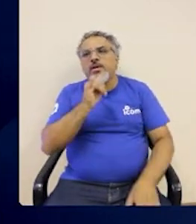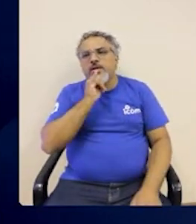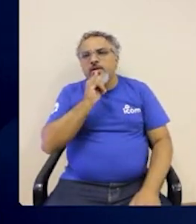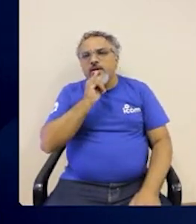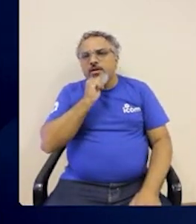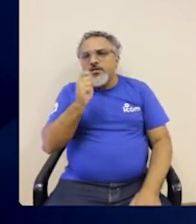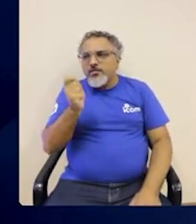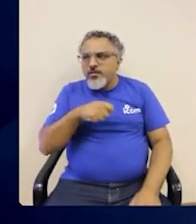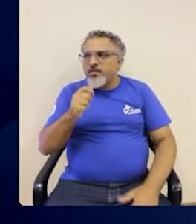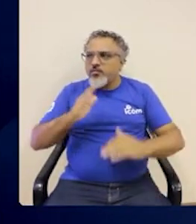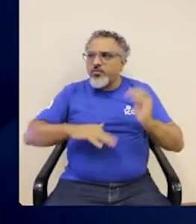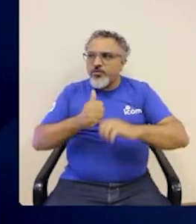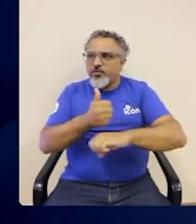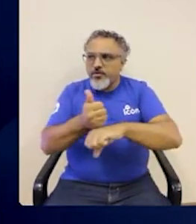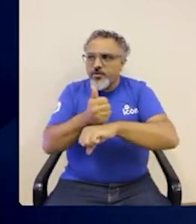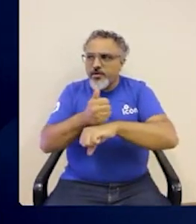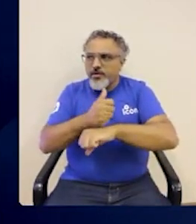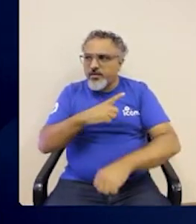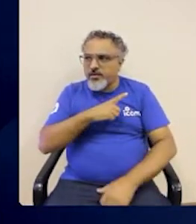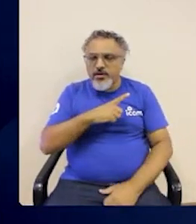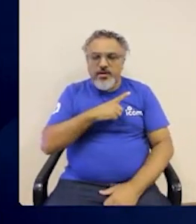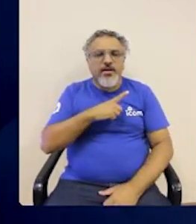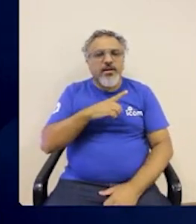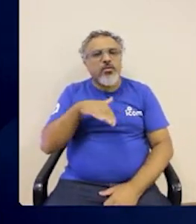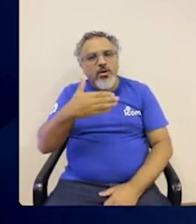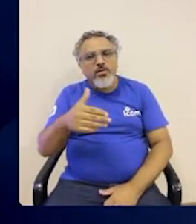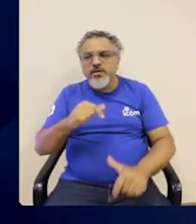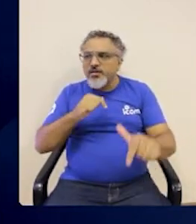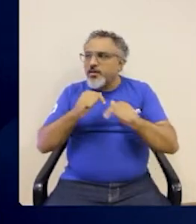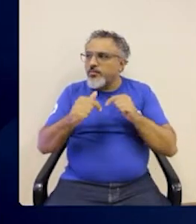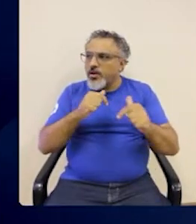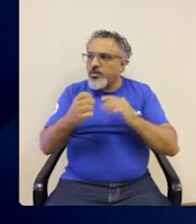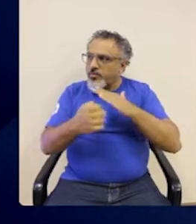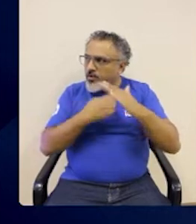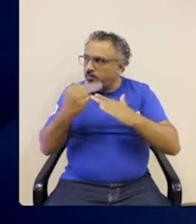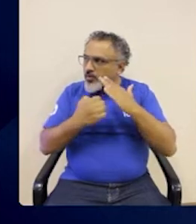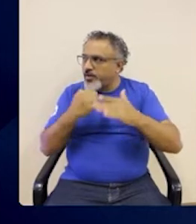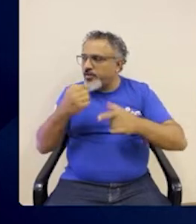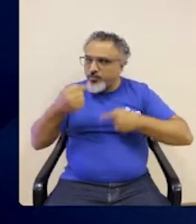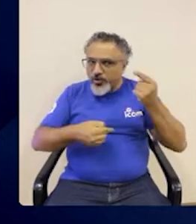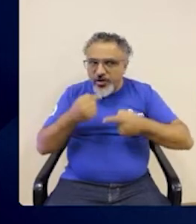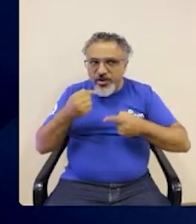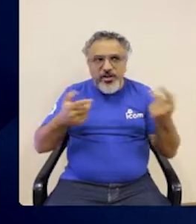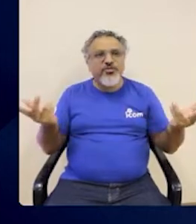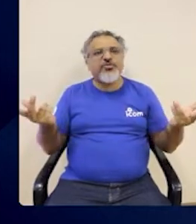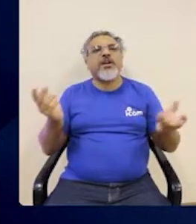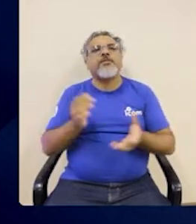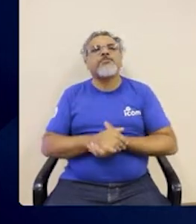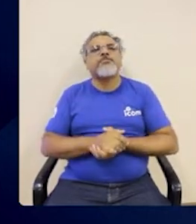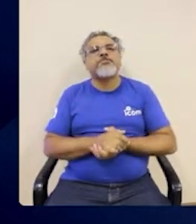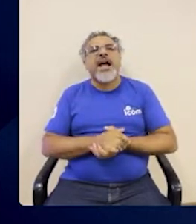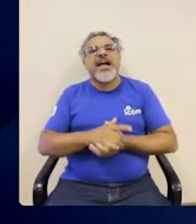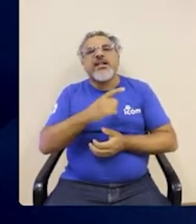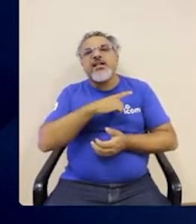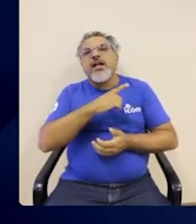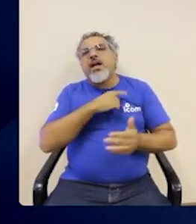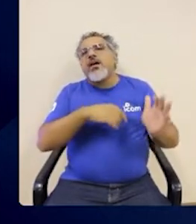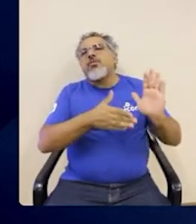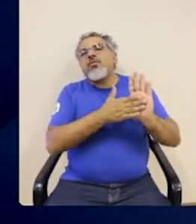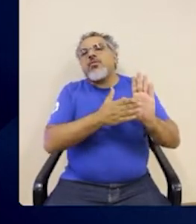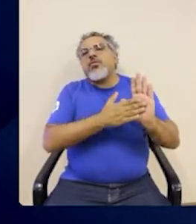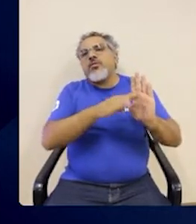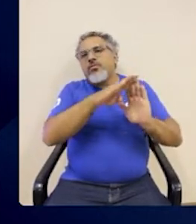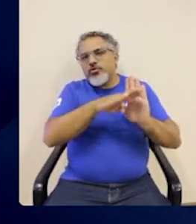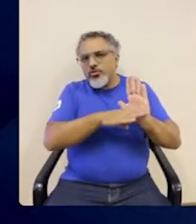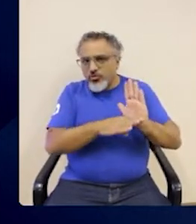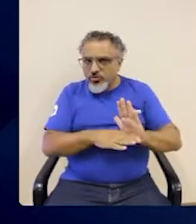esses profissionais têm. Diferentemente de quando você trabalha numa empresa que tem uma política, que tem ali alguns protocolos que muitas vezes são